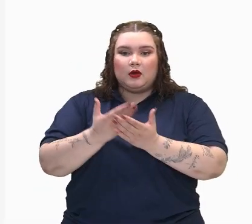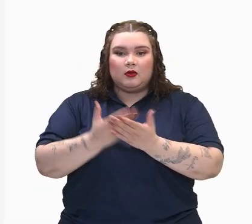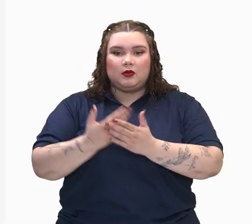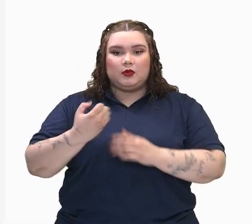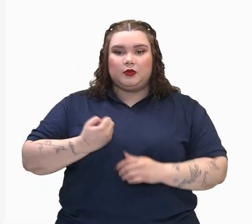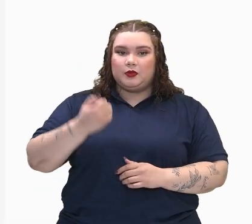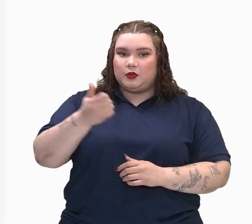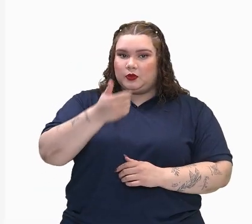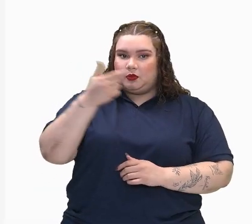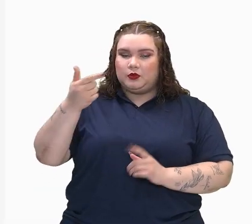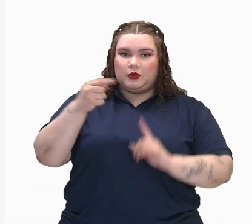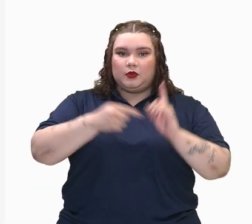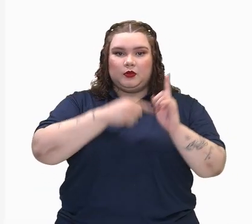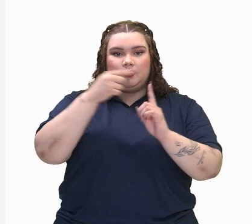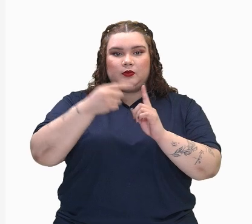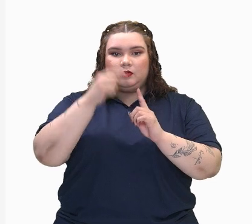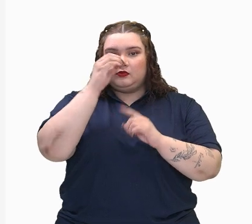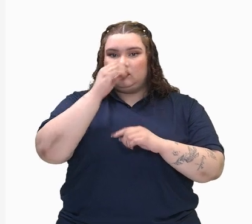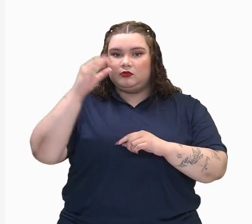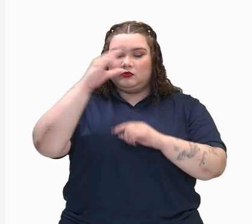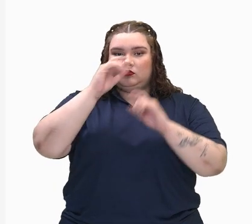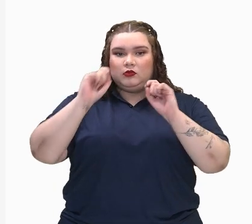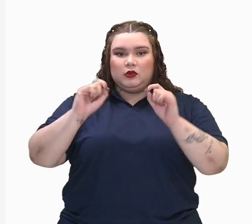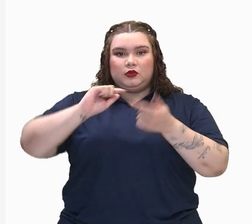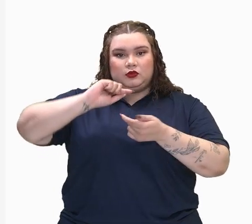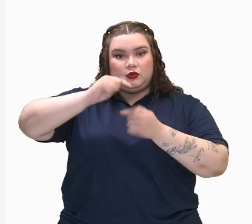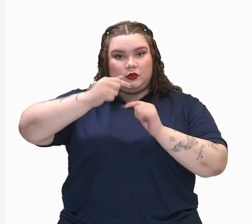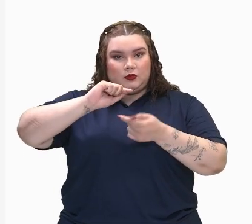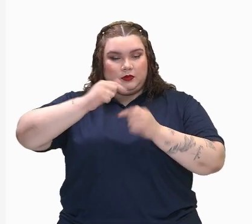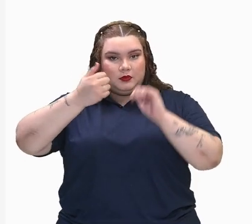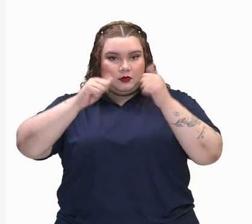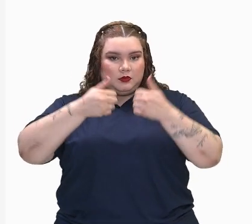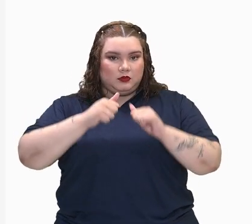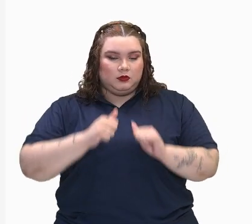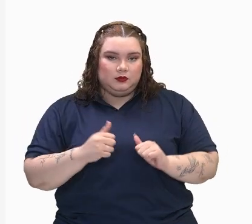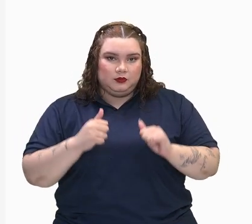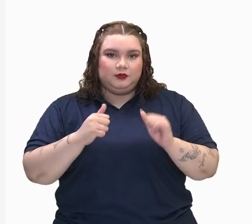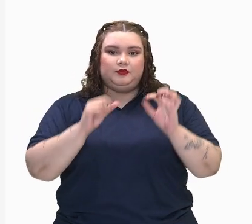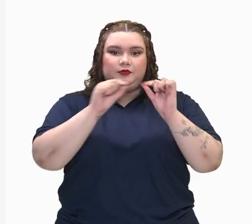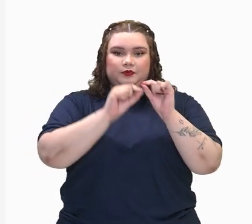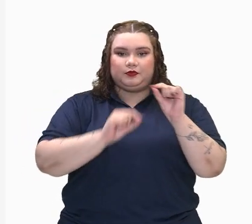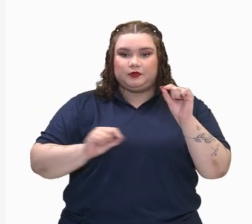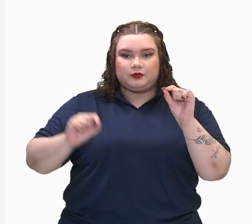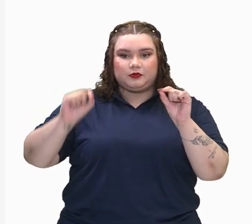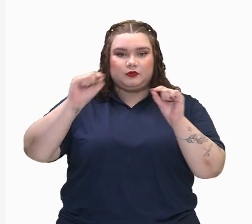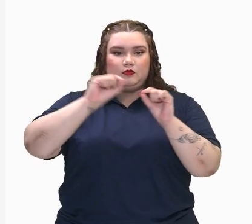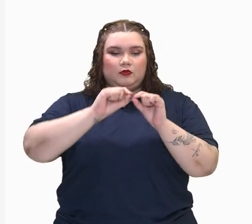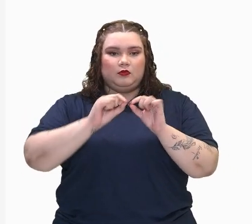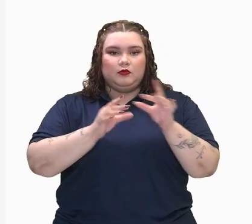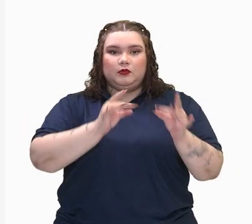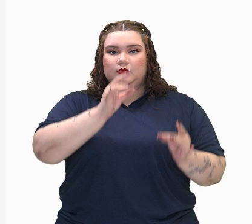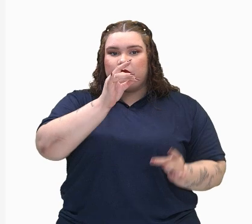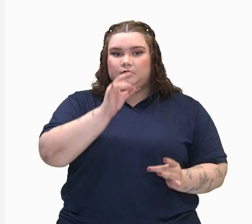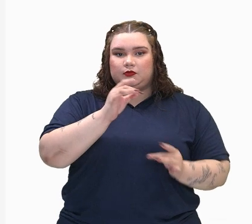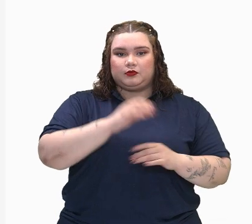como objeto de conhecimento geometria analítica, circunferência, detalhamento,